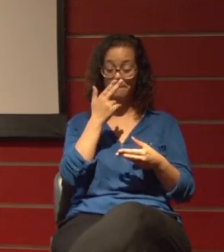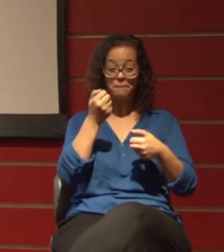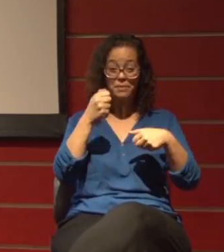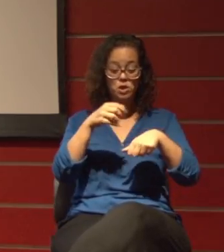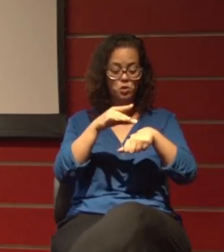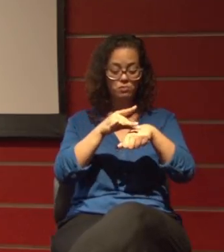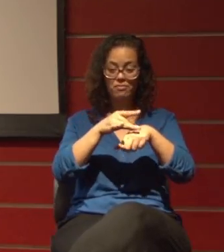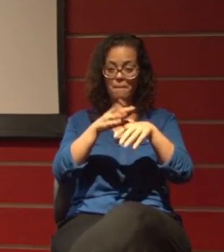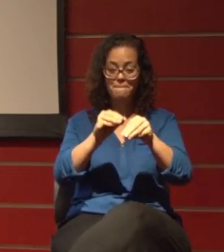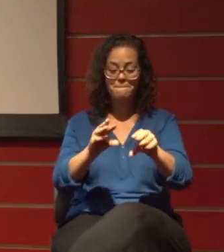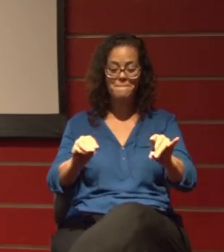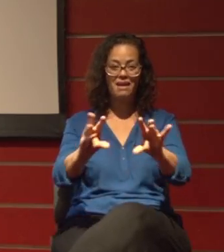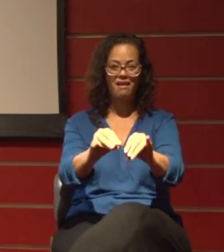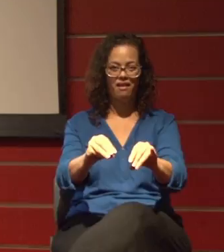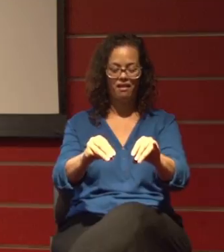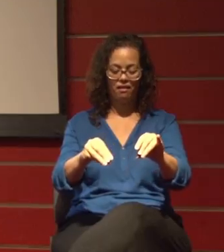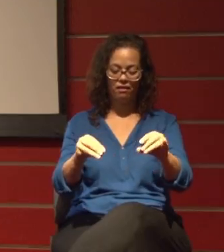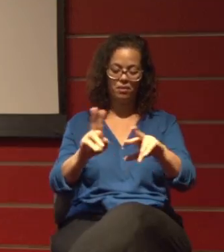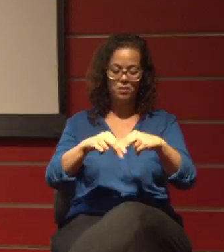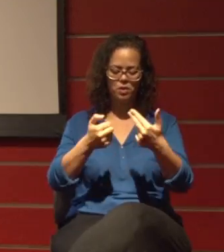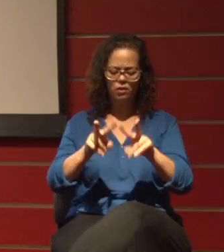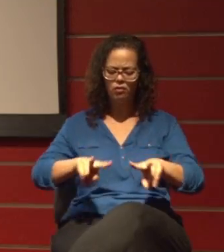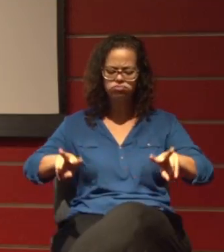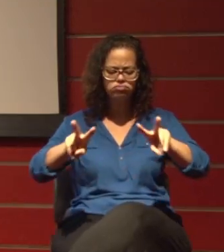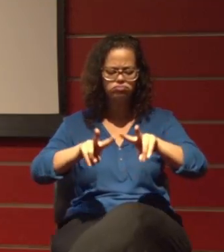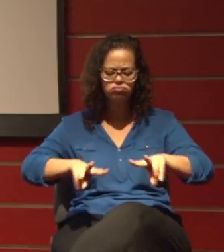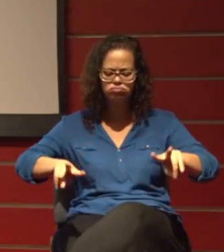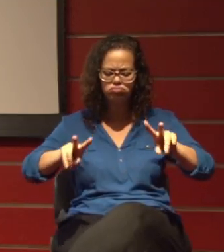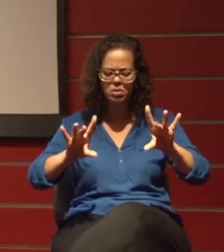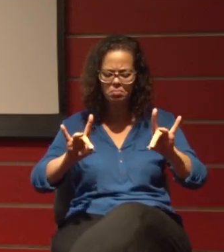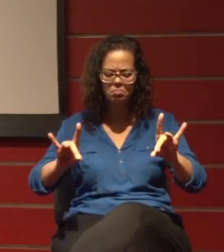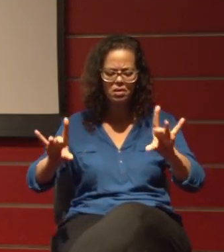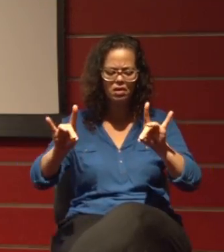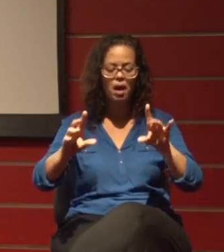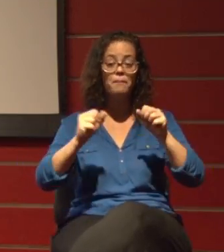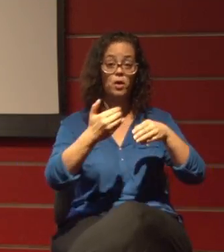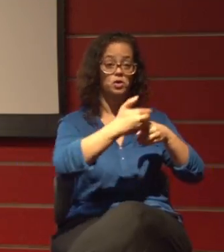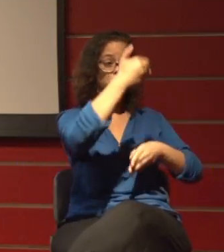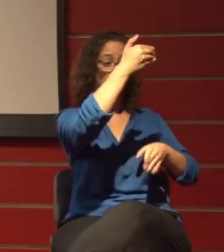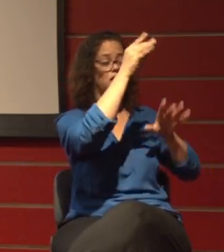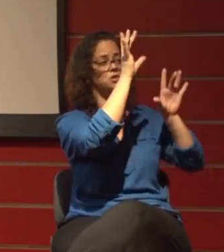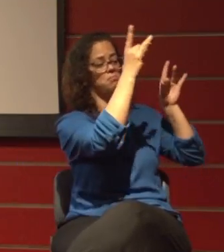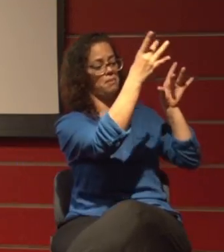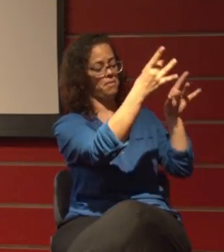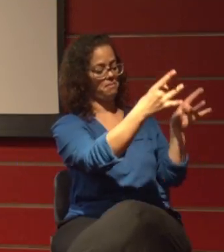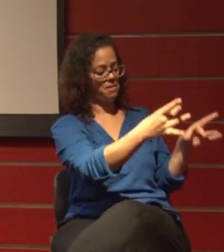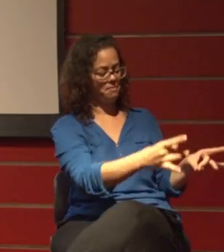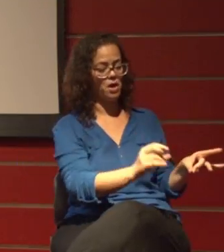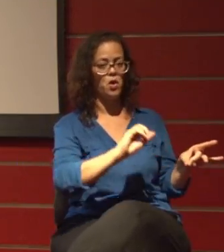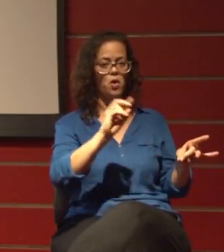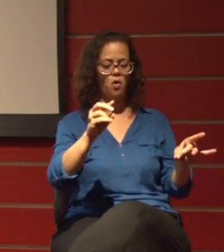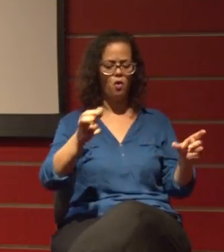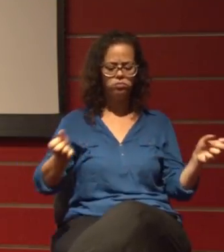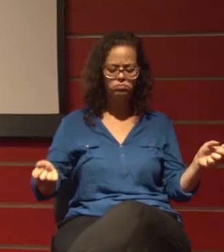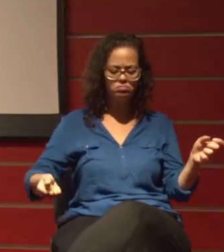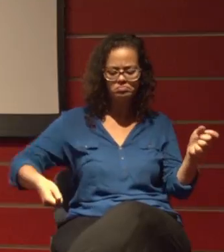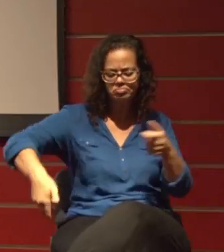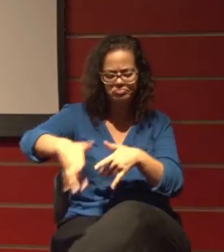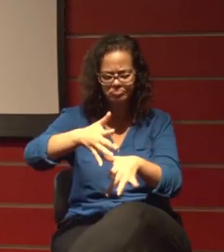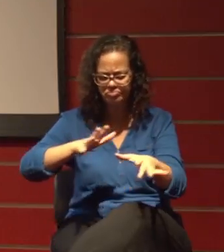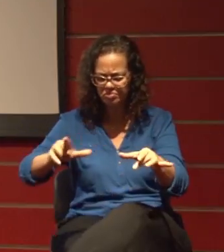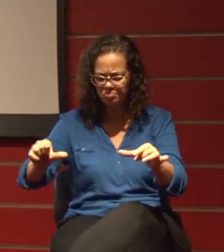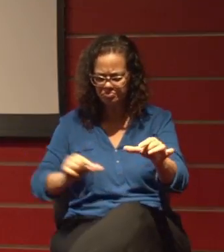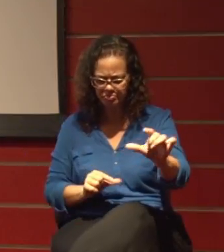é físico tá então por isso eu preciso ver ou pregado na parede ou embaralhado no chão e eu vou montando